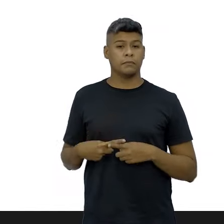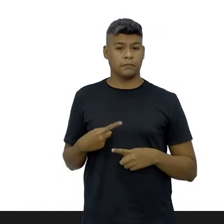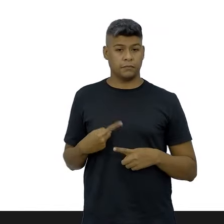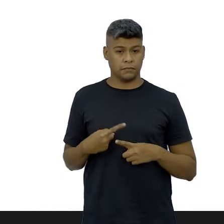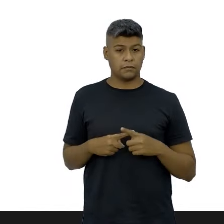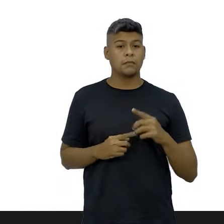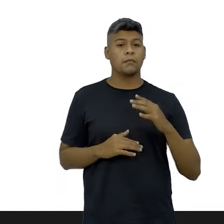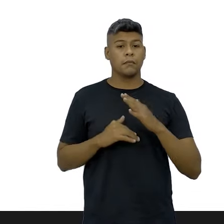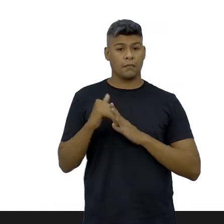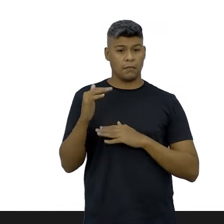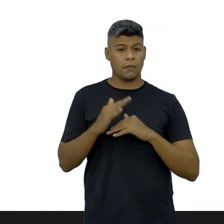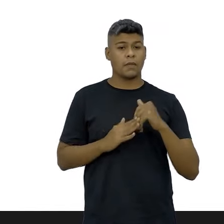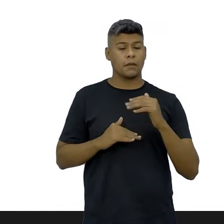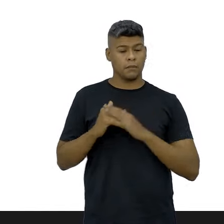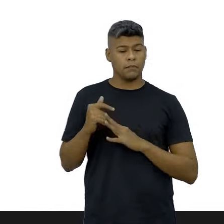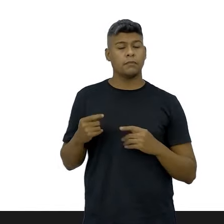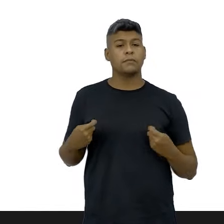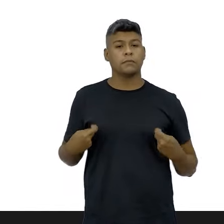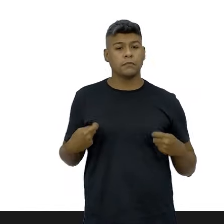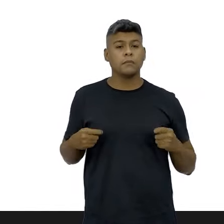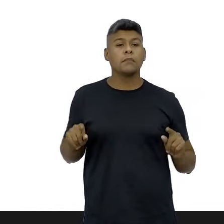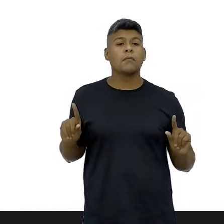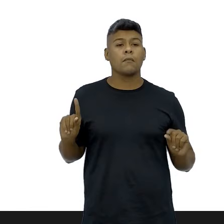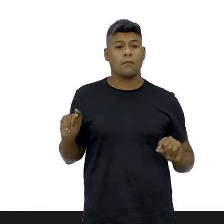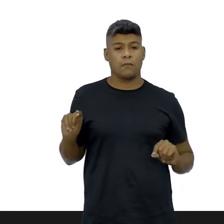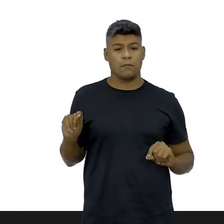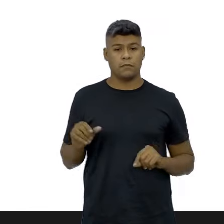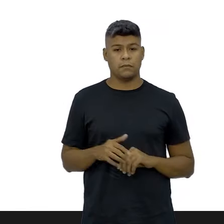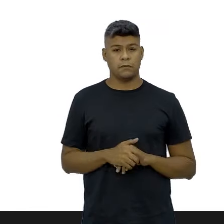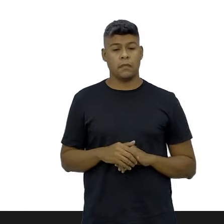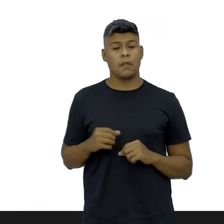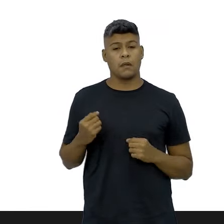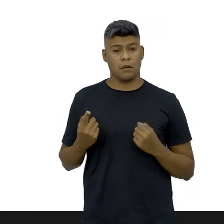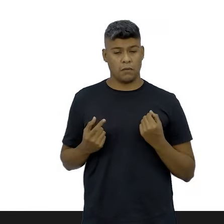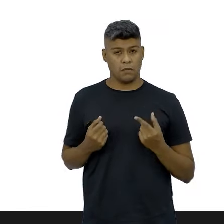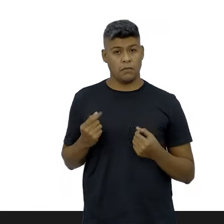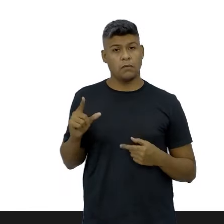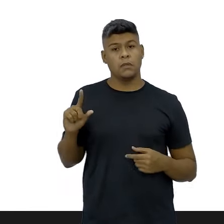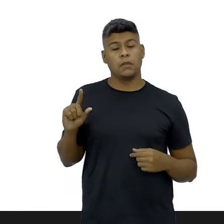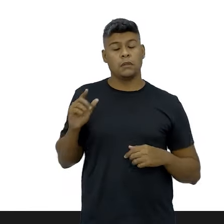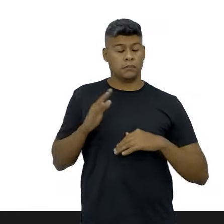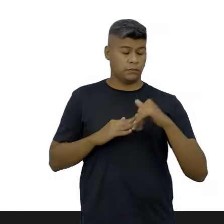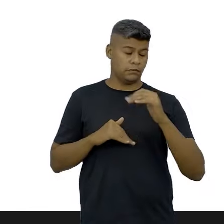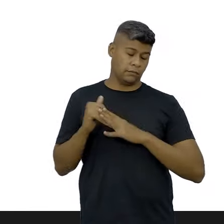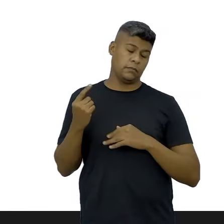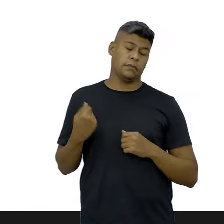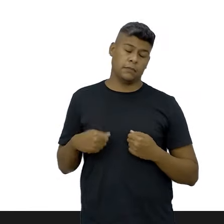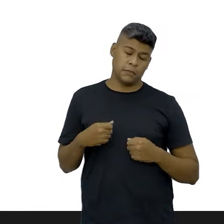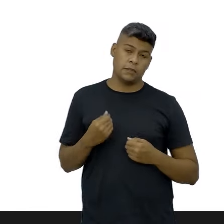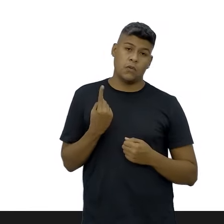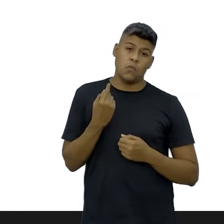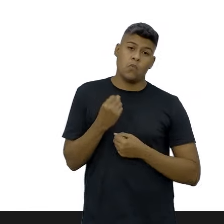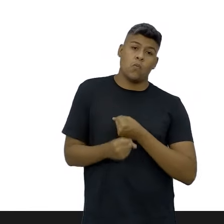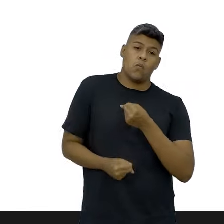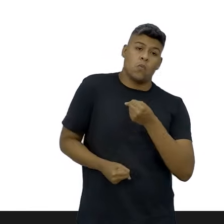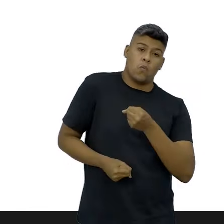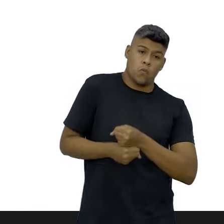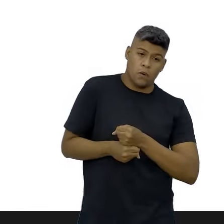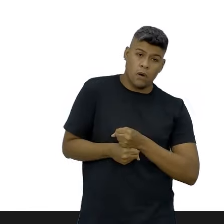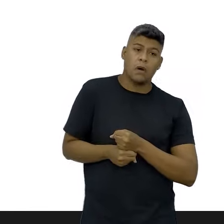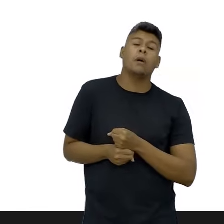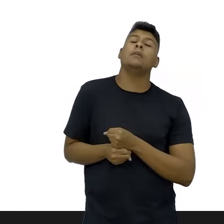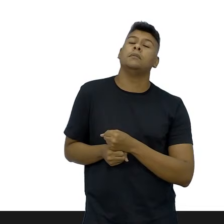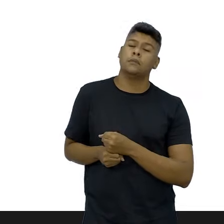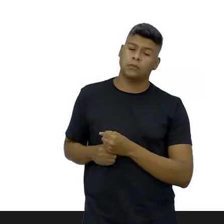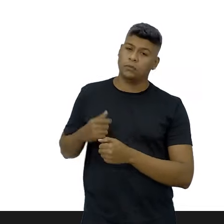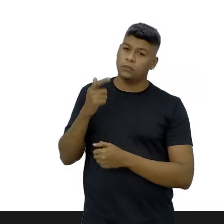as habilidades precisam, algumas habilidades precisam de mais um ano de escolaridade para serem